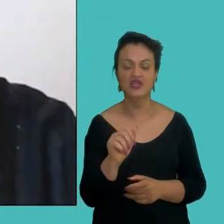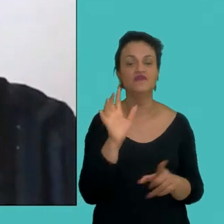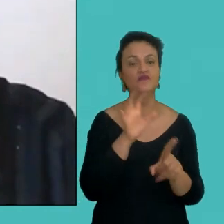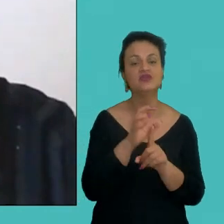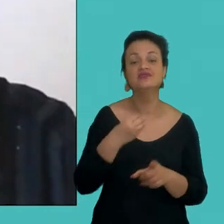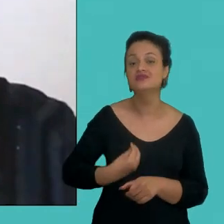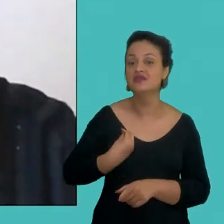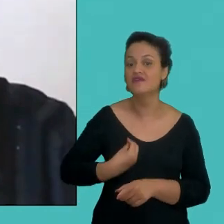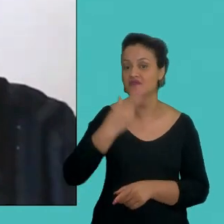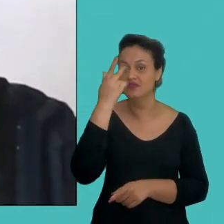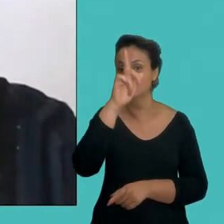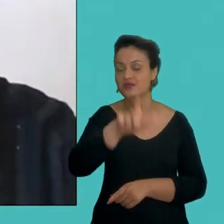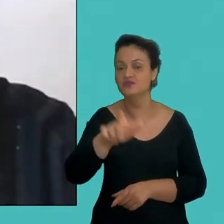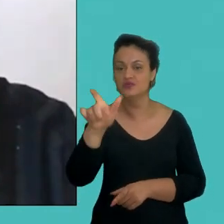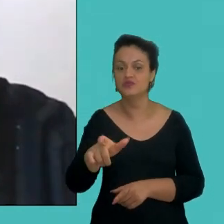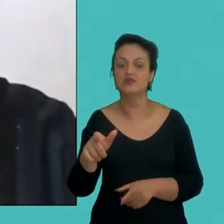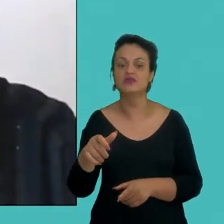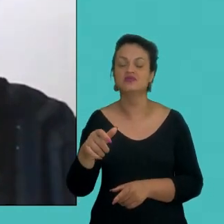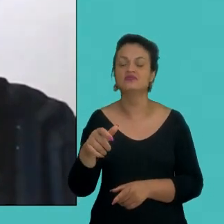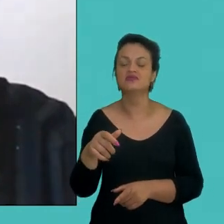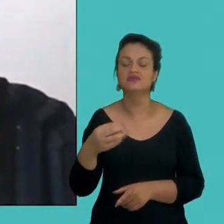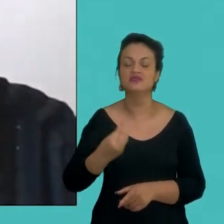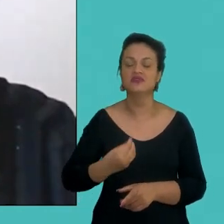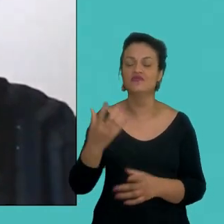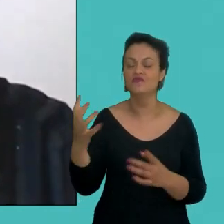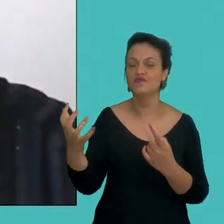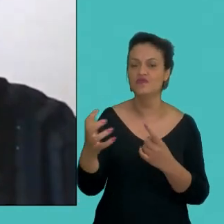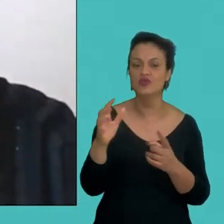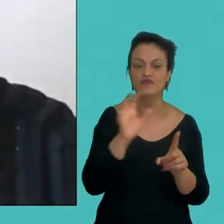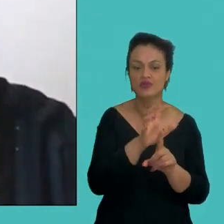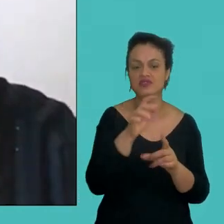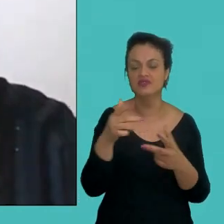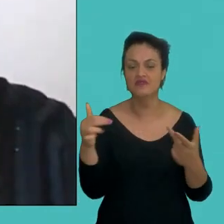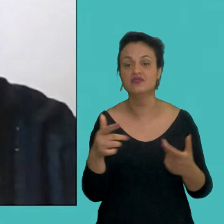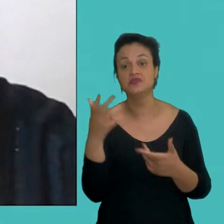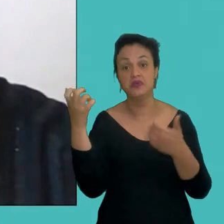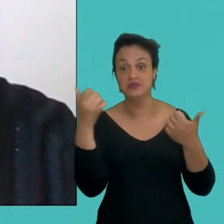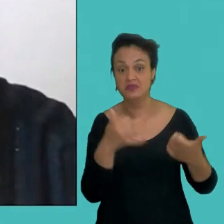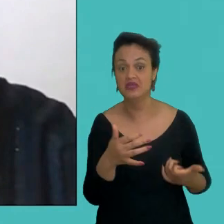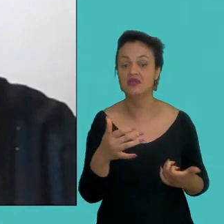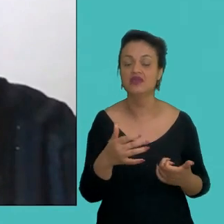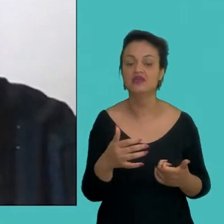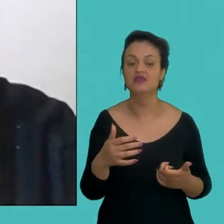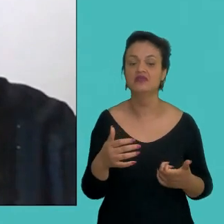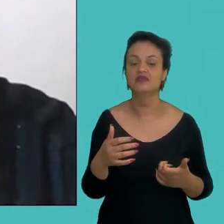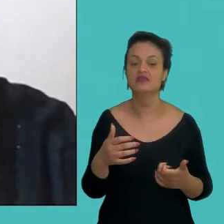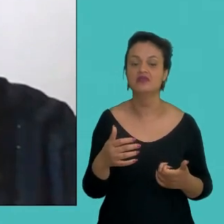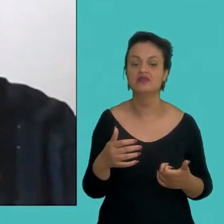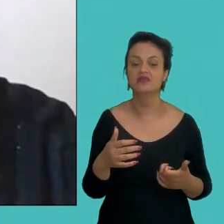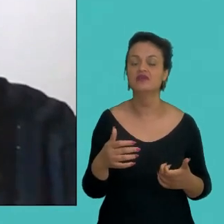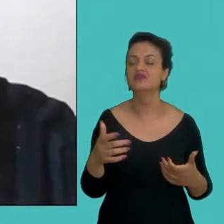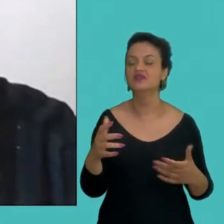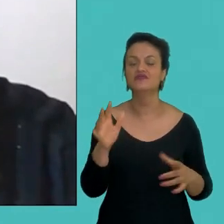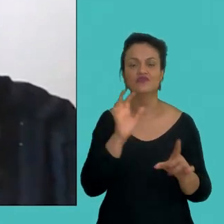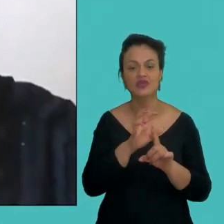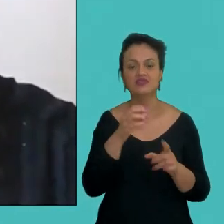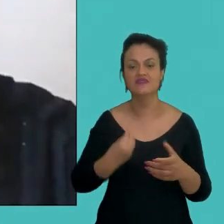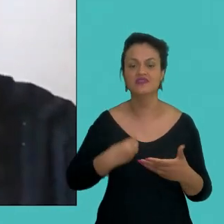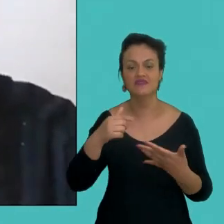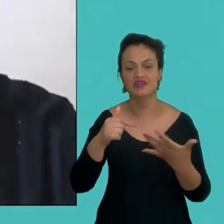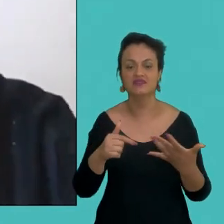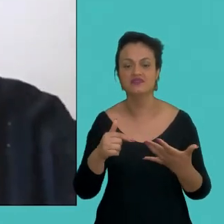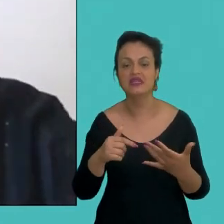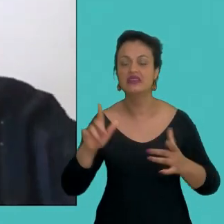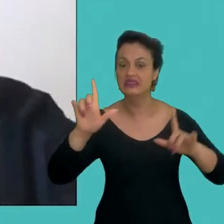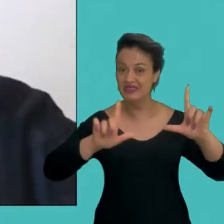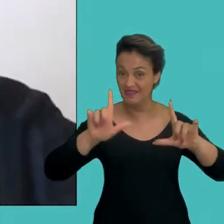a cabeça das pessoas, com o coração das pessoas, com o estômago das pessoas. E como eu brinquei com vocês, outras partes menos